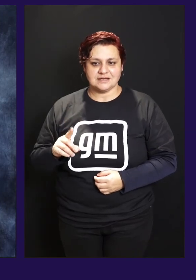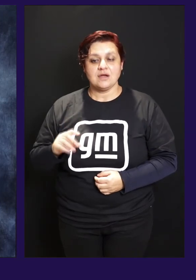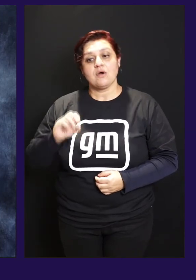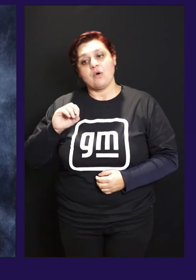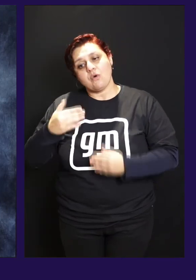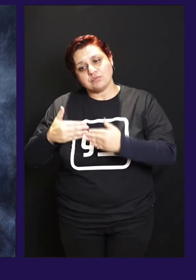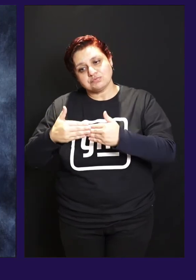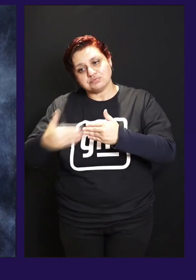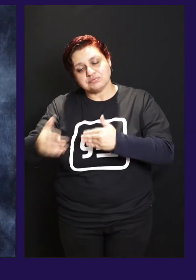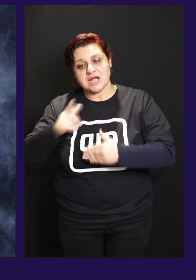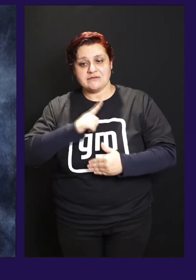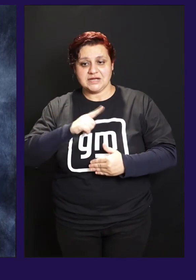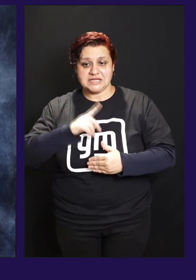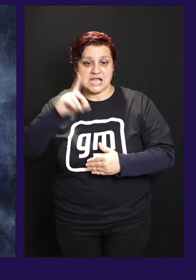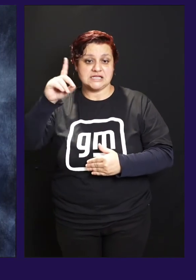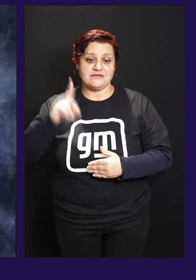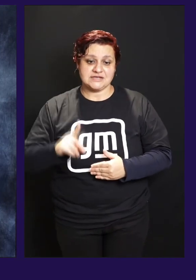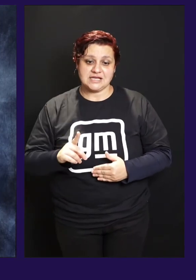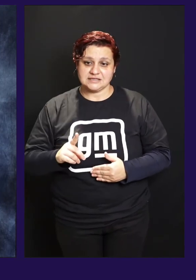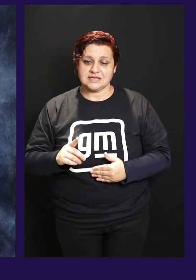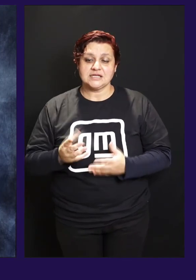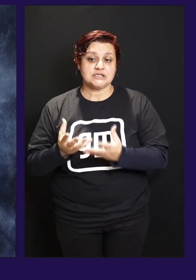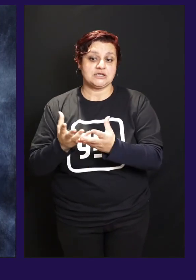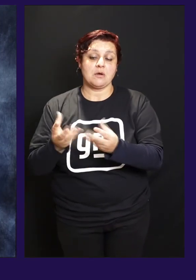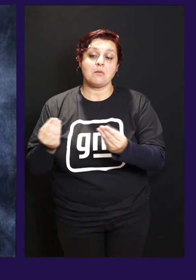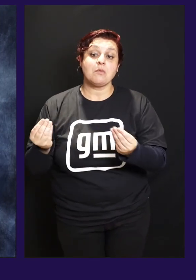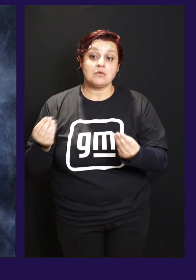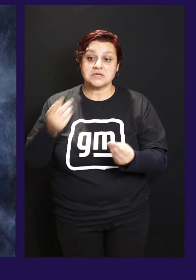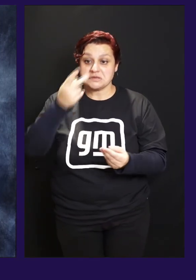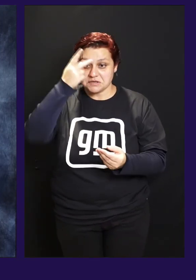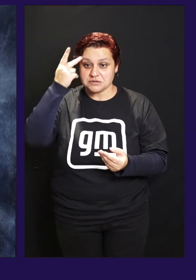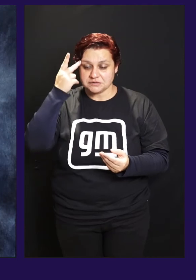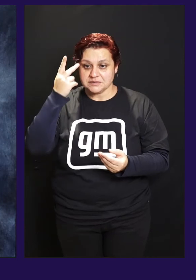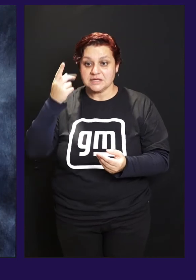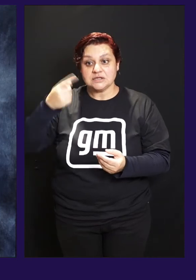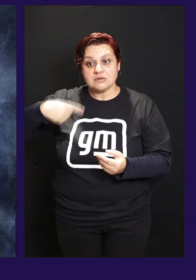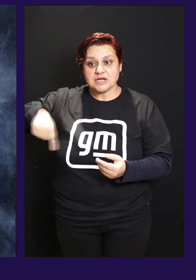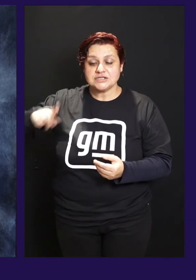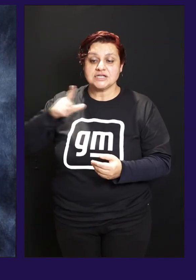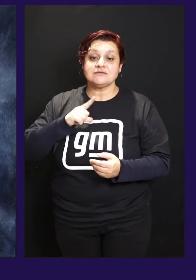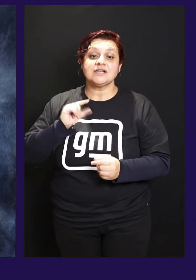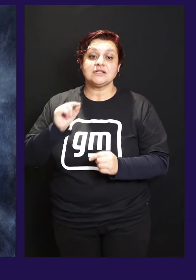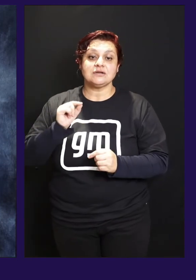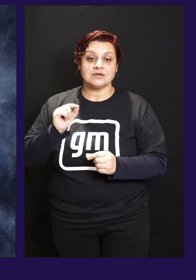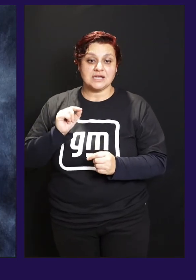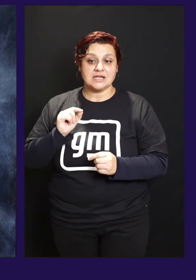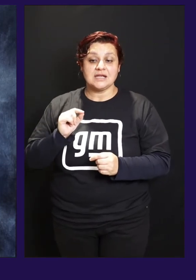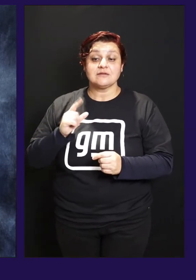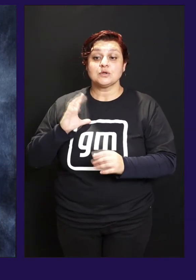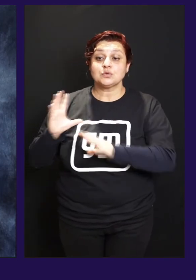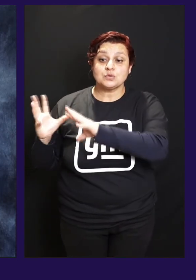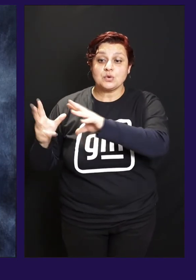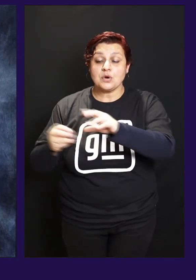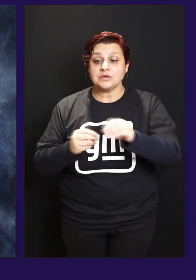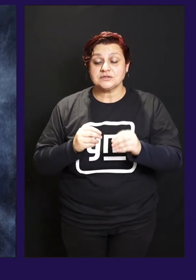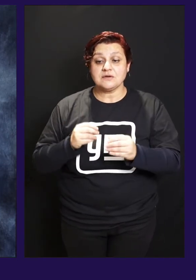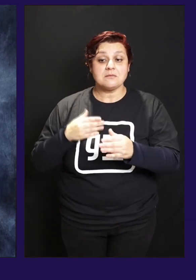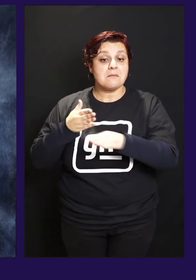E esse conceito é muito importante, porque à medida que você cria soluções inclusivas, você inova.